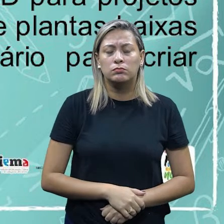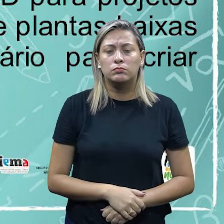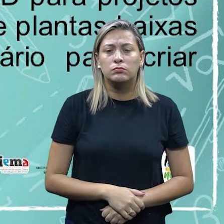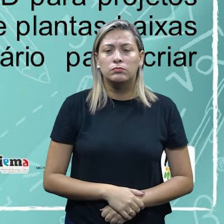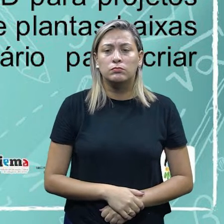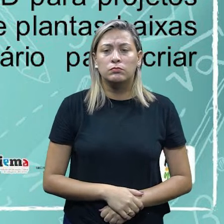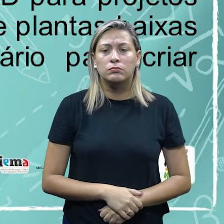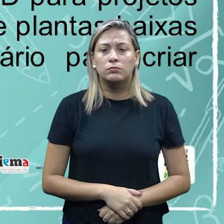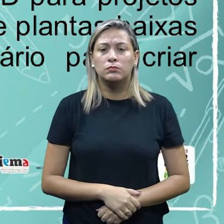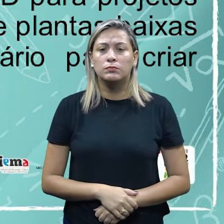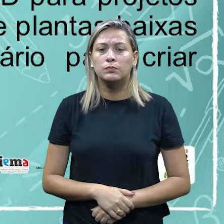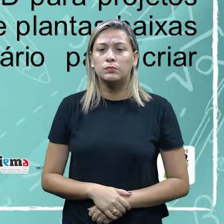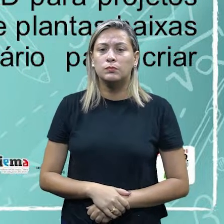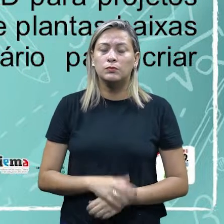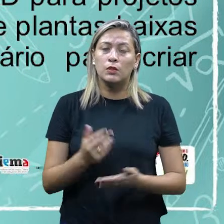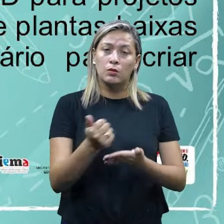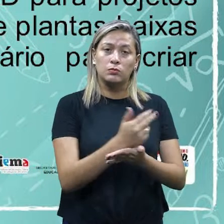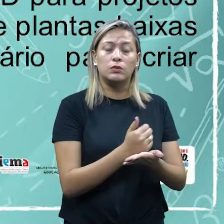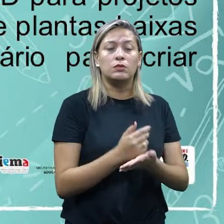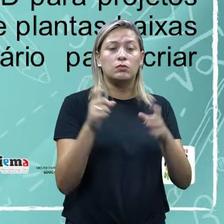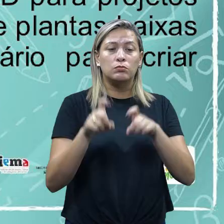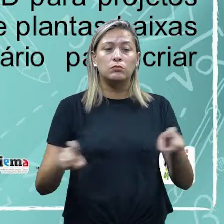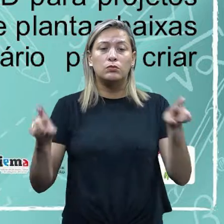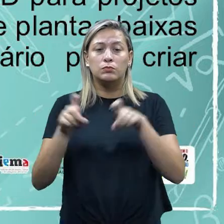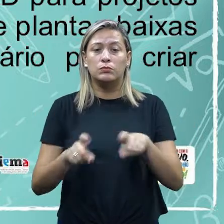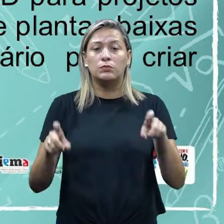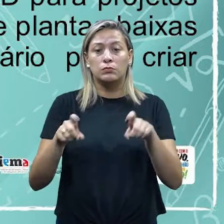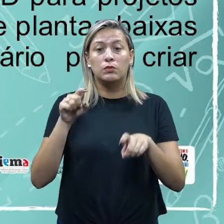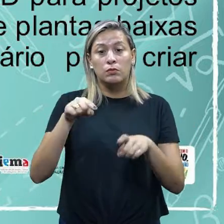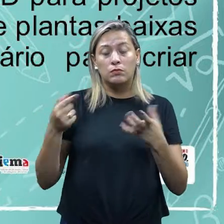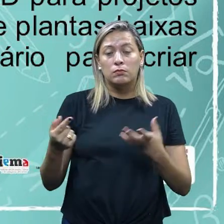fundamental para a elaboração de desenhos técnicos e projetos com